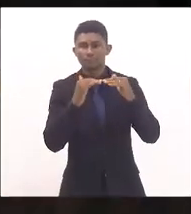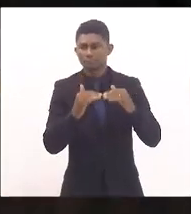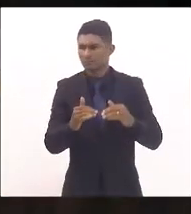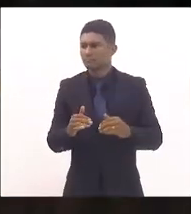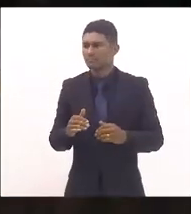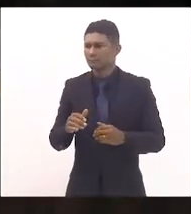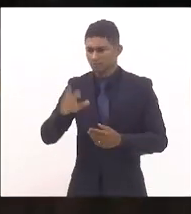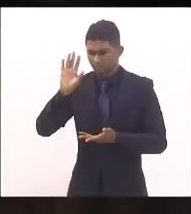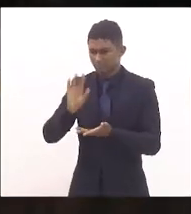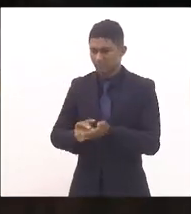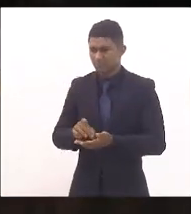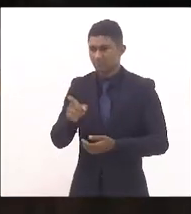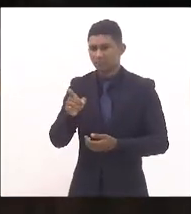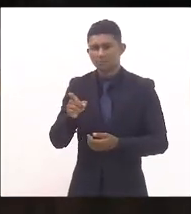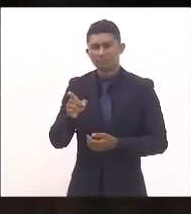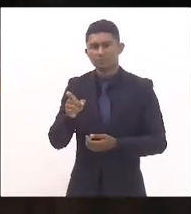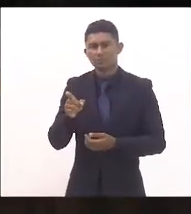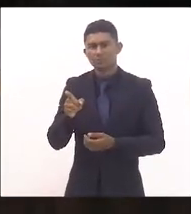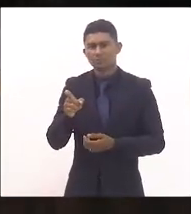mesmo?